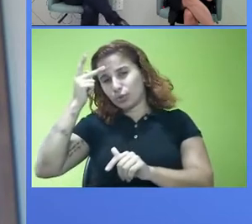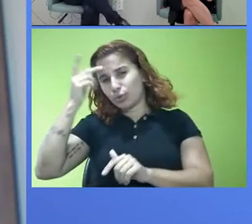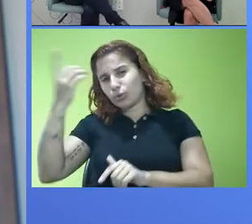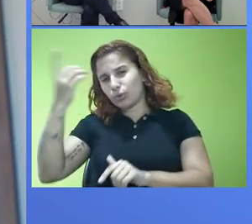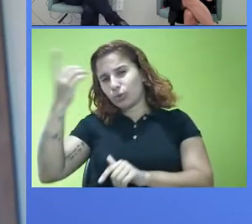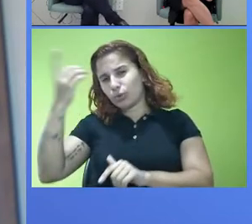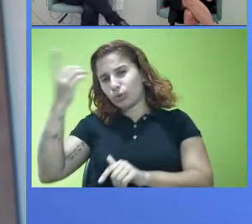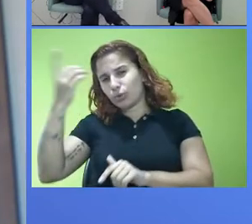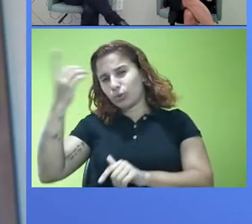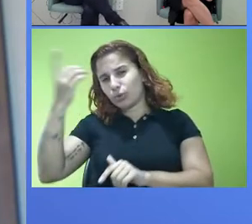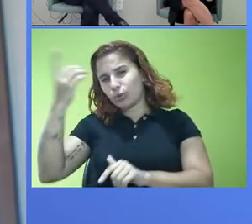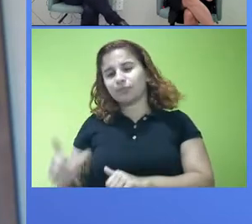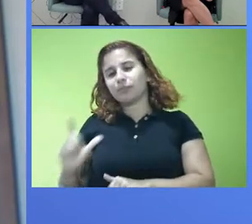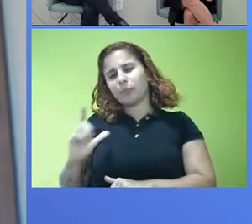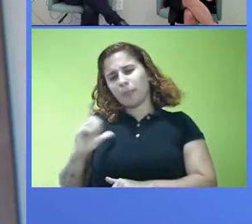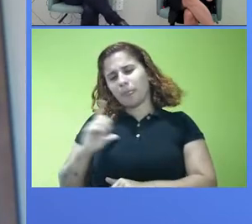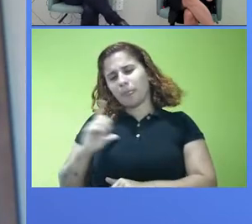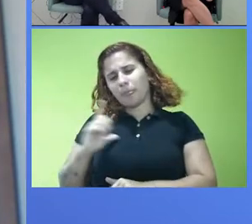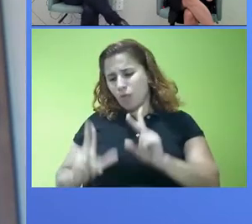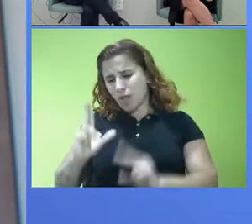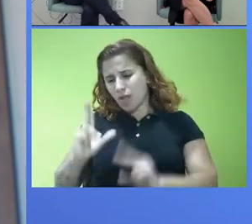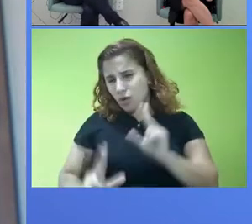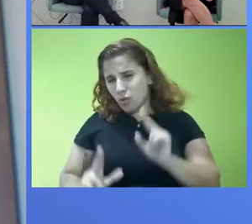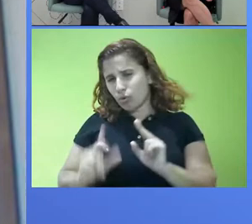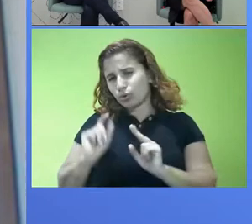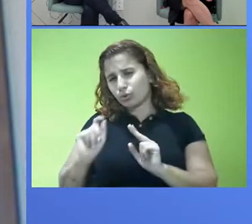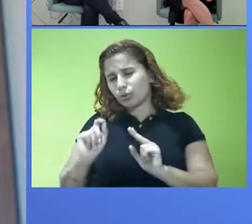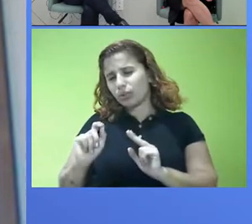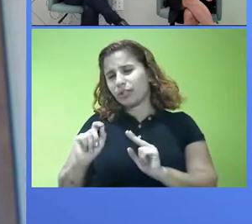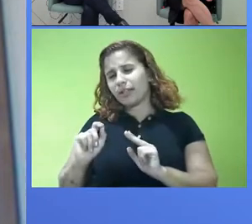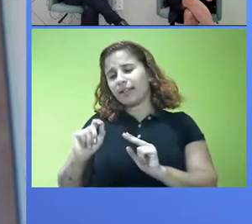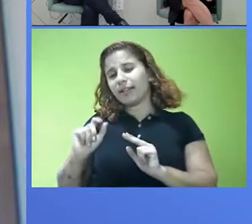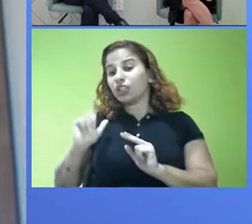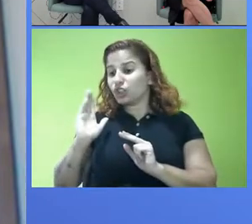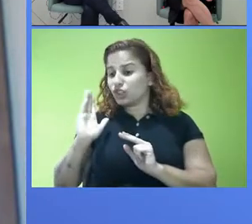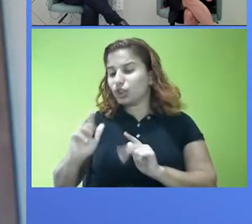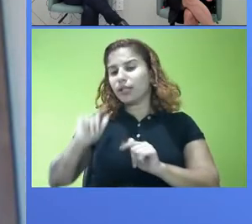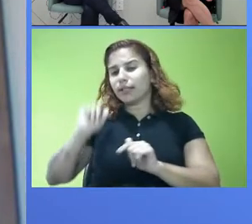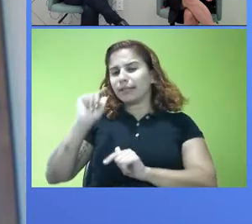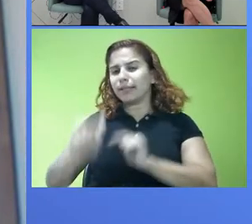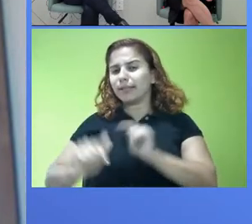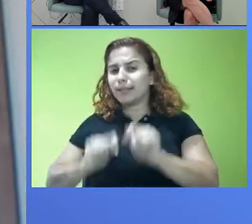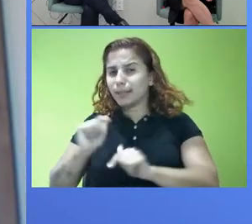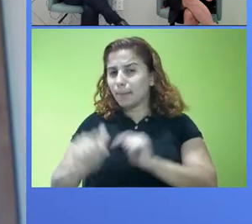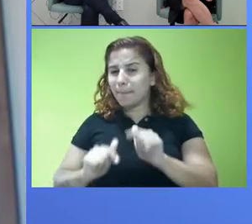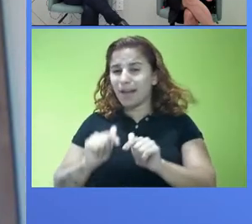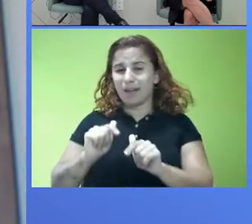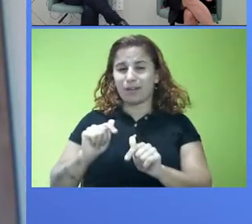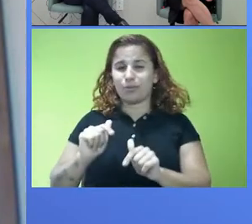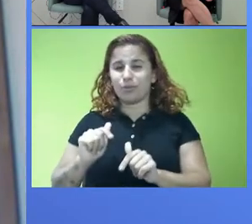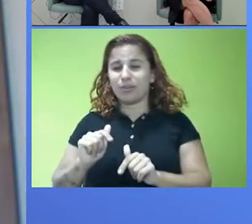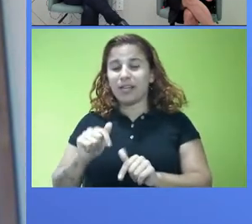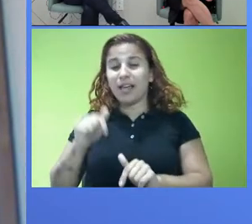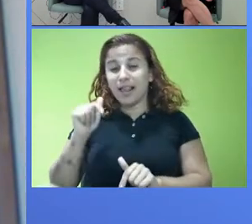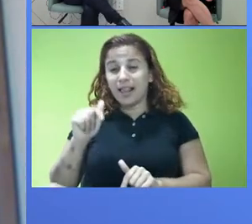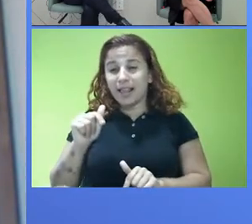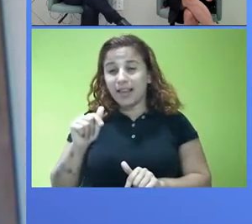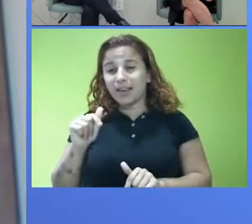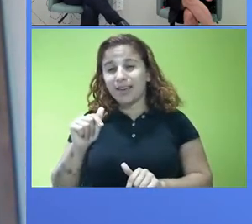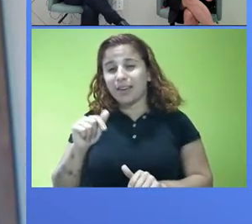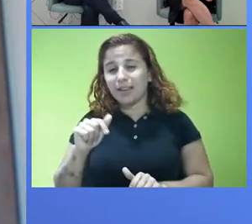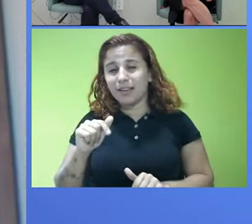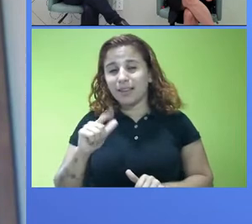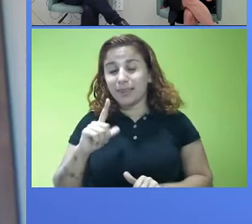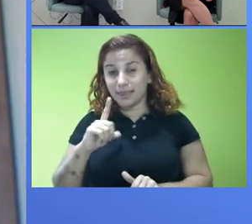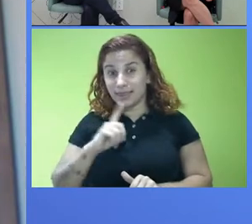sociais inseridos nas APAES, já desenvolvem ações nesse sentido. Então vejam vocês, que é algo aqui com um potencial